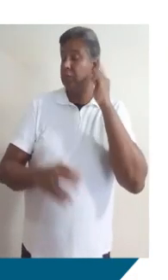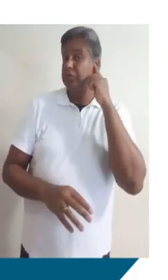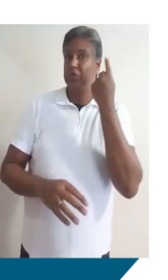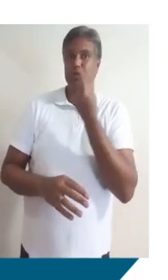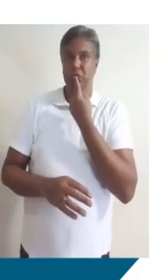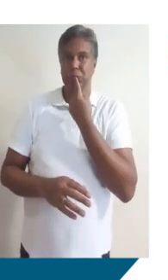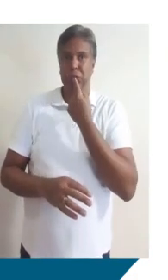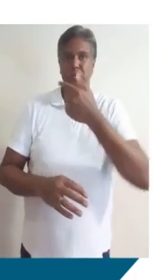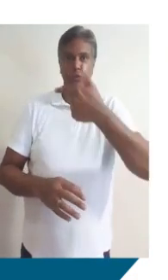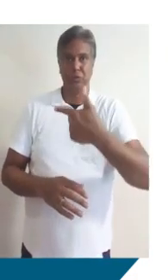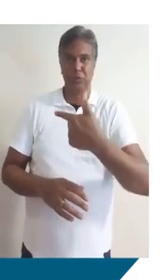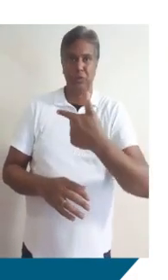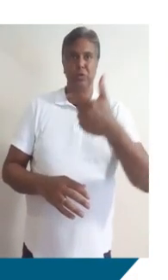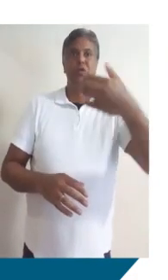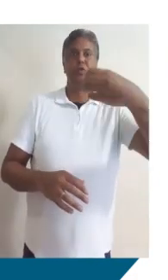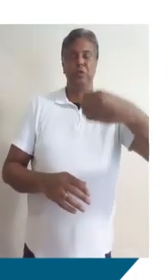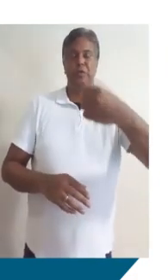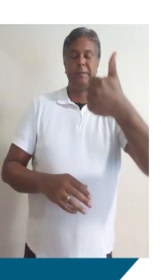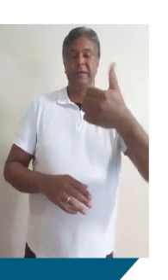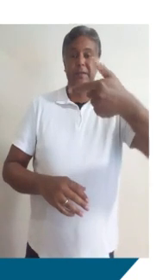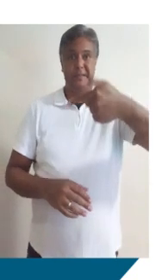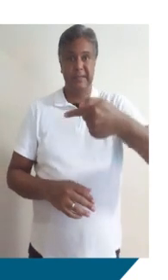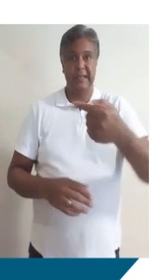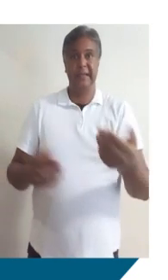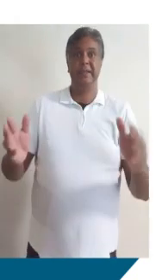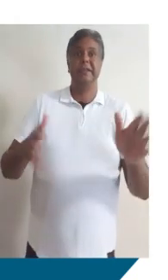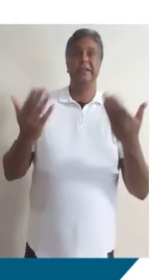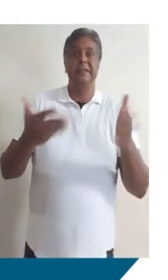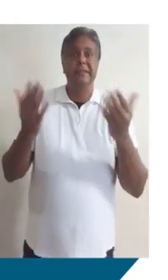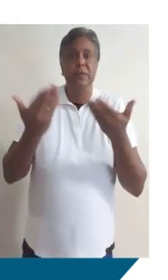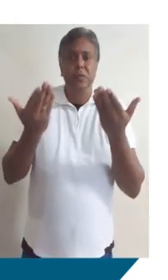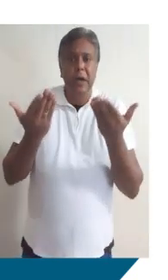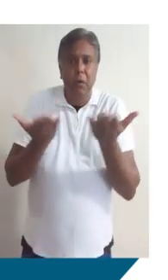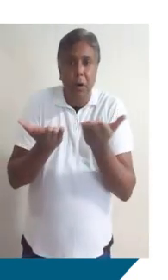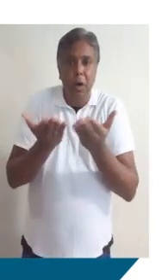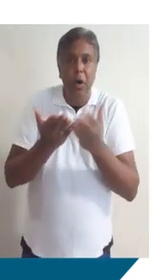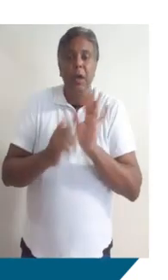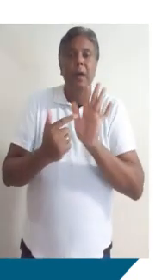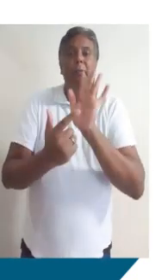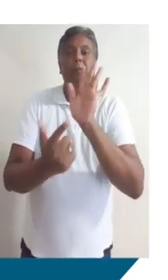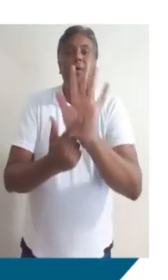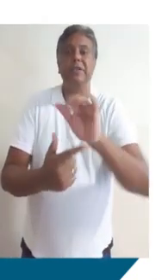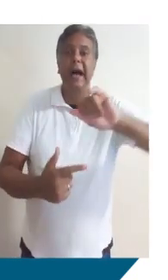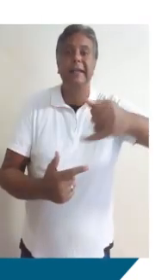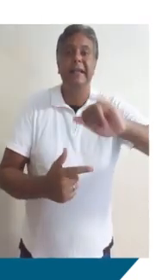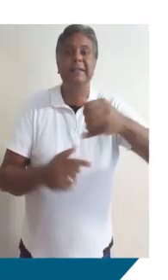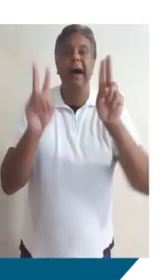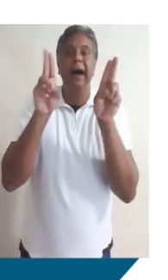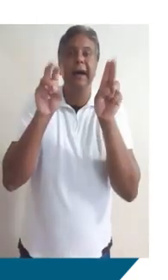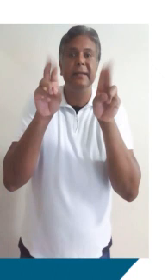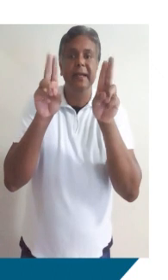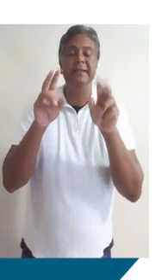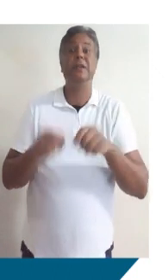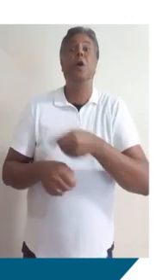uma contextualização que está sendo retomada inclusive pela expressão nesse contexto, mas o que me interessa analisar por enquanto é a tese. Qual é